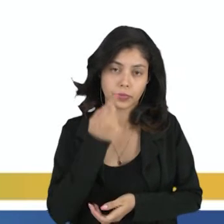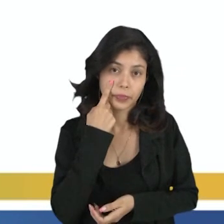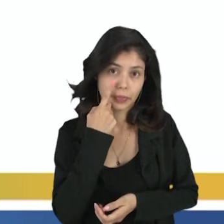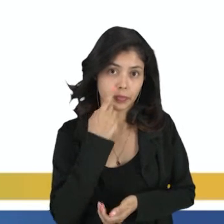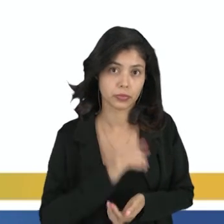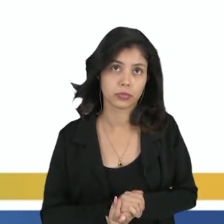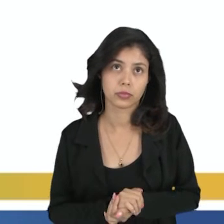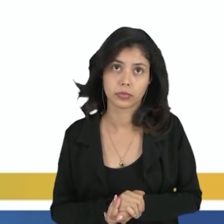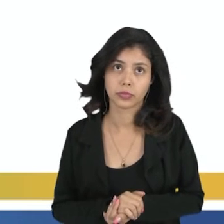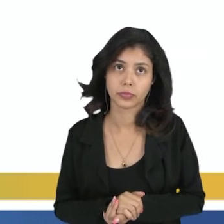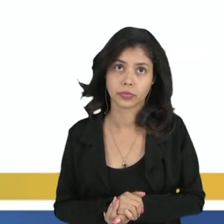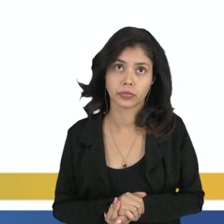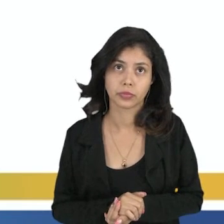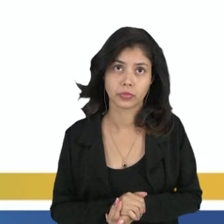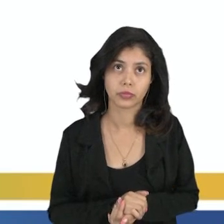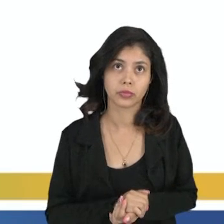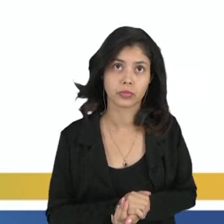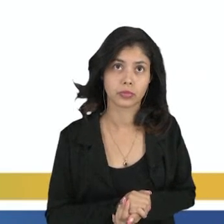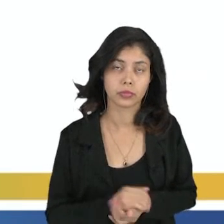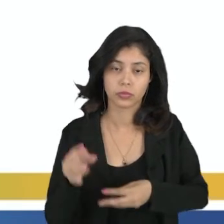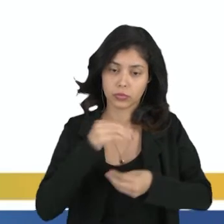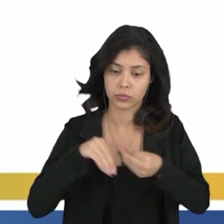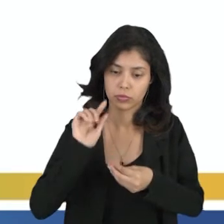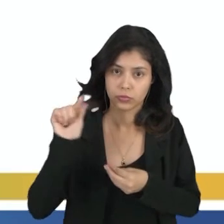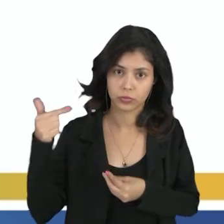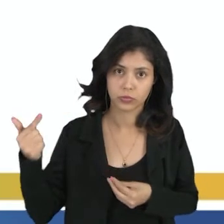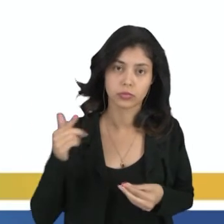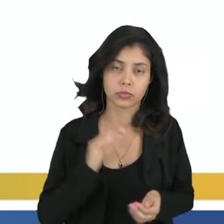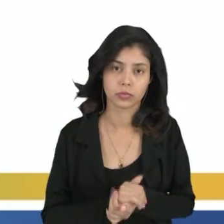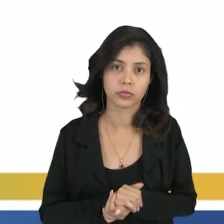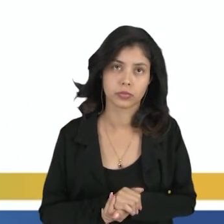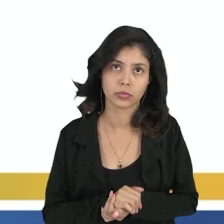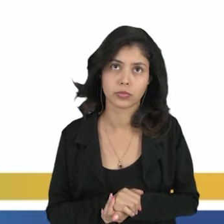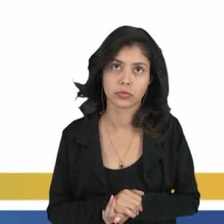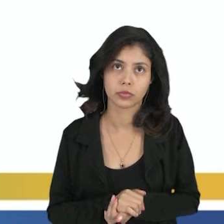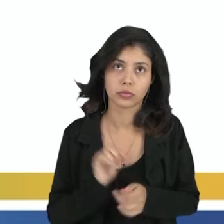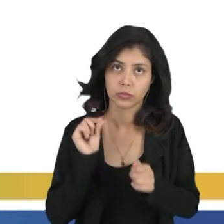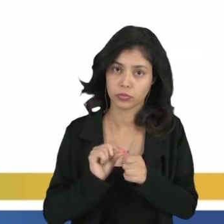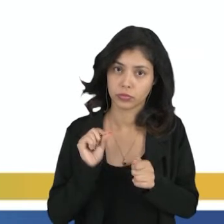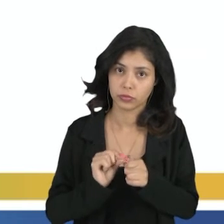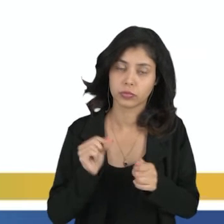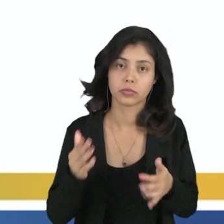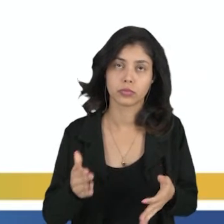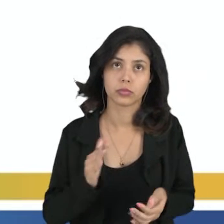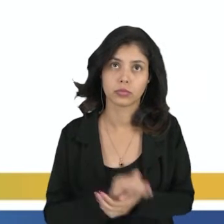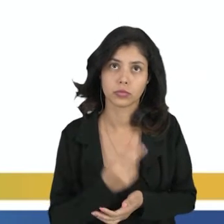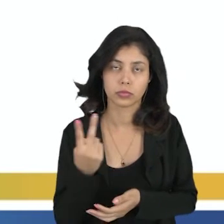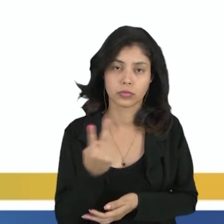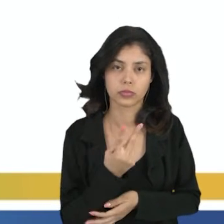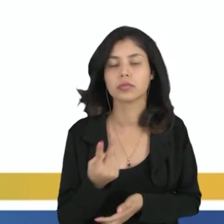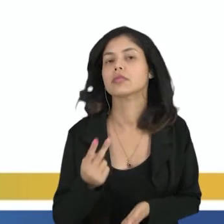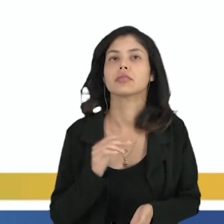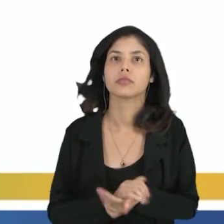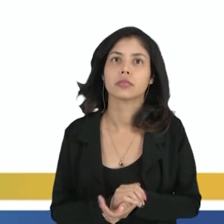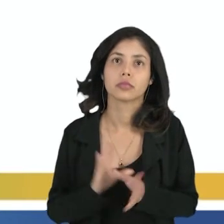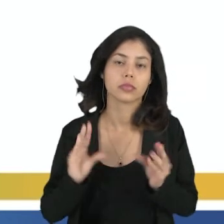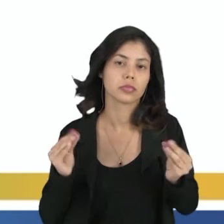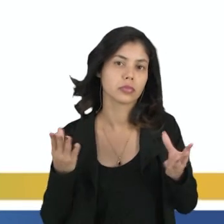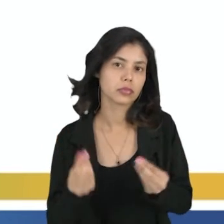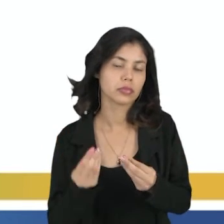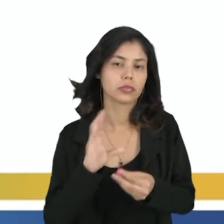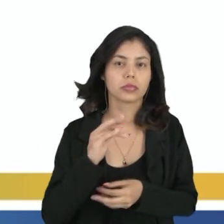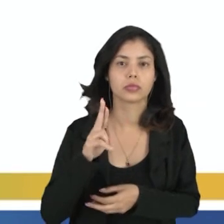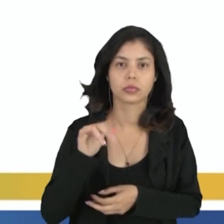ó, substância composta reagindo com outra substância composta. Formou 2